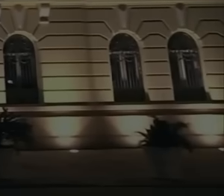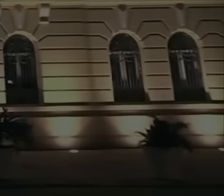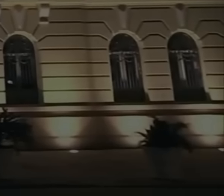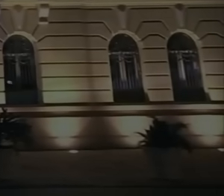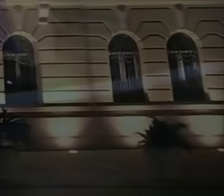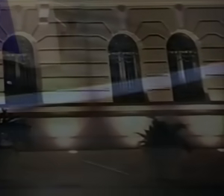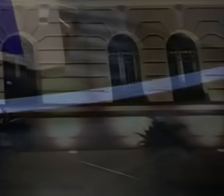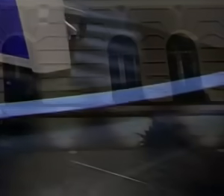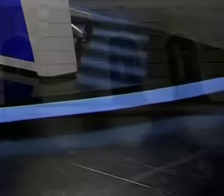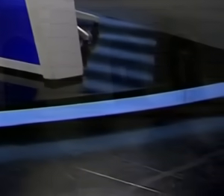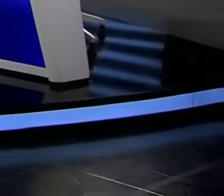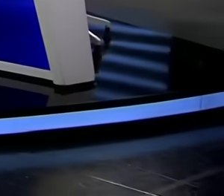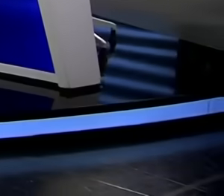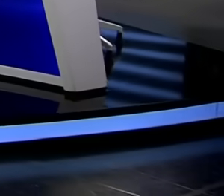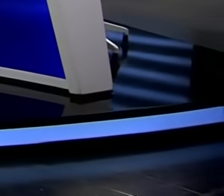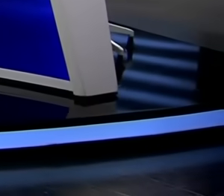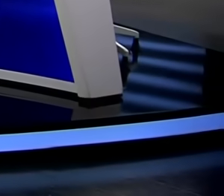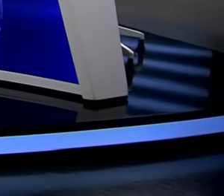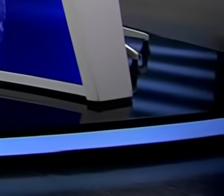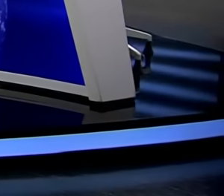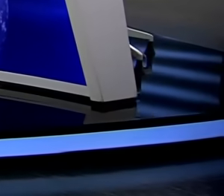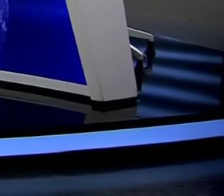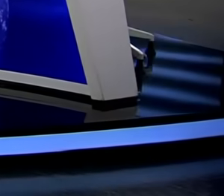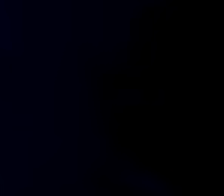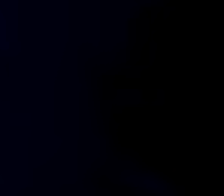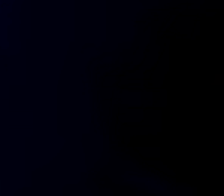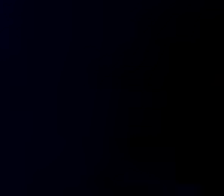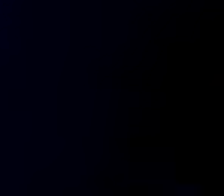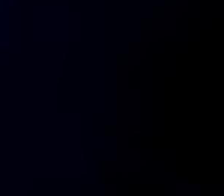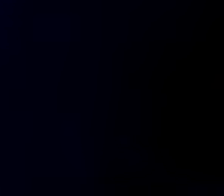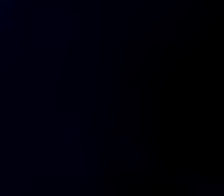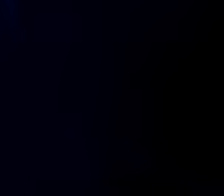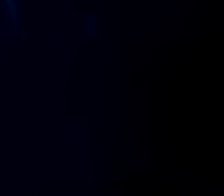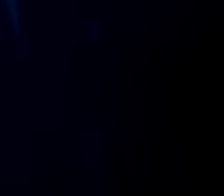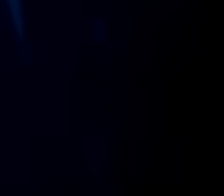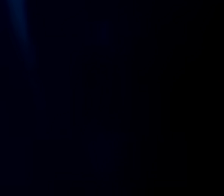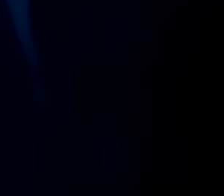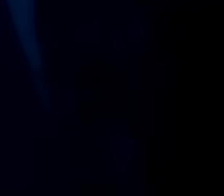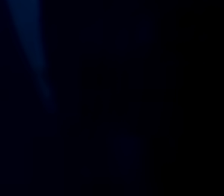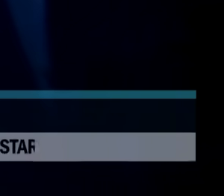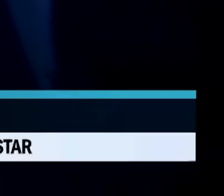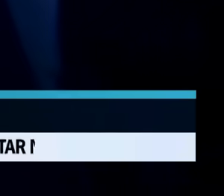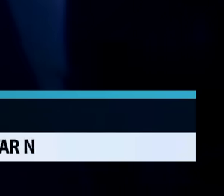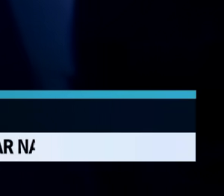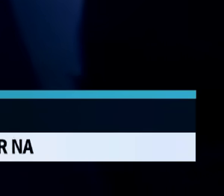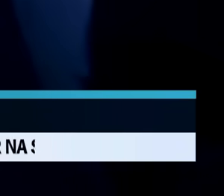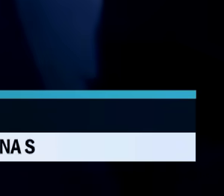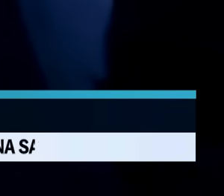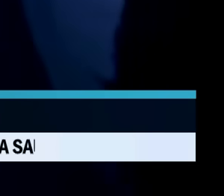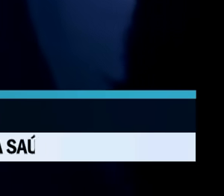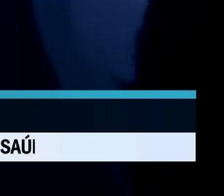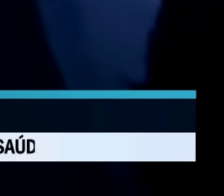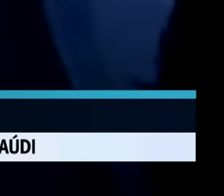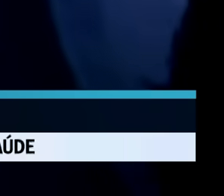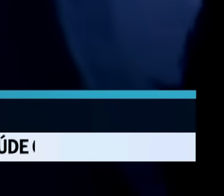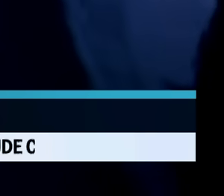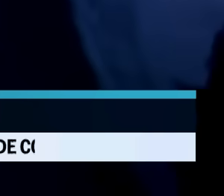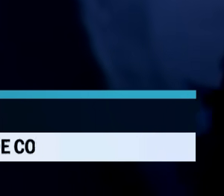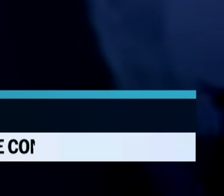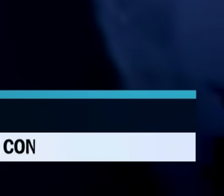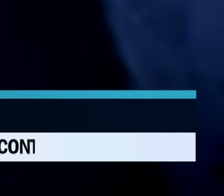A Covid-19 movimentou o